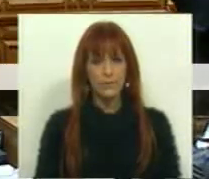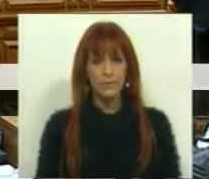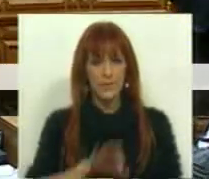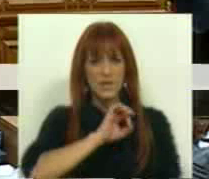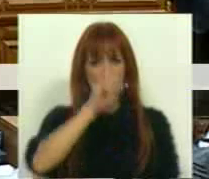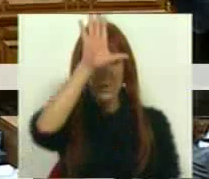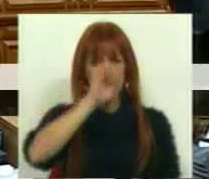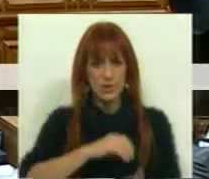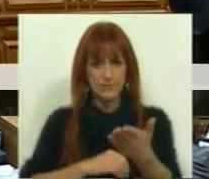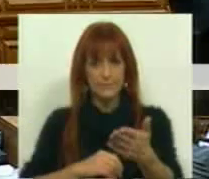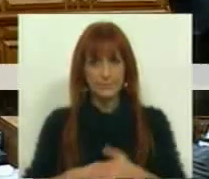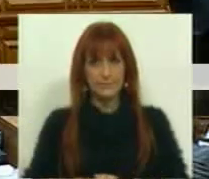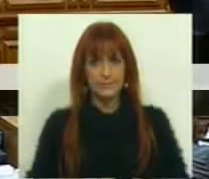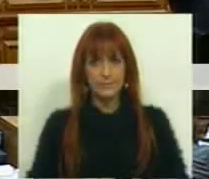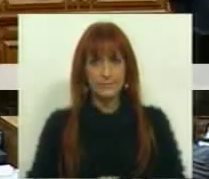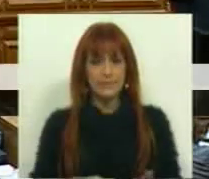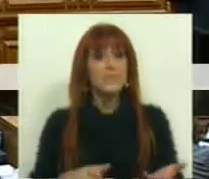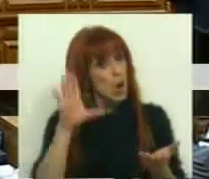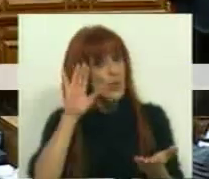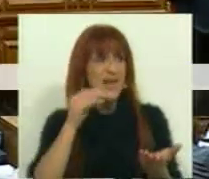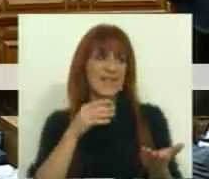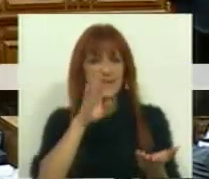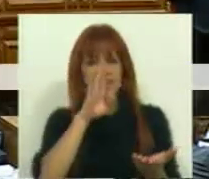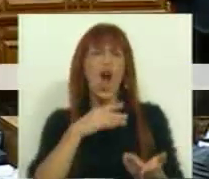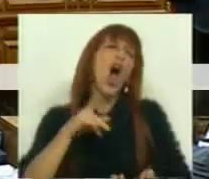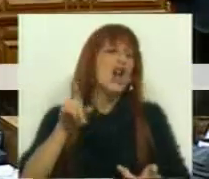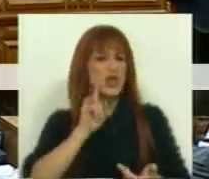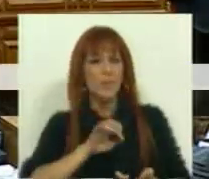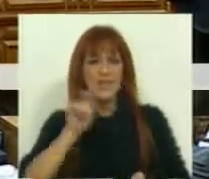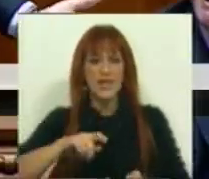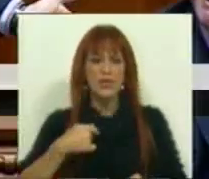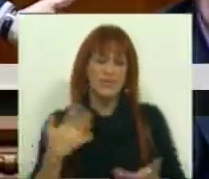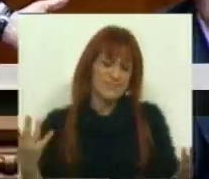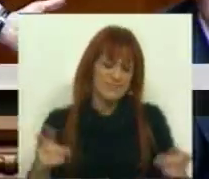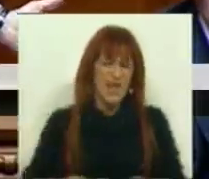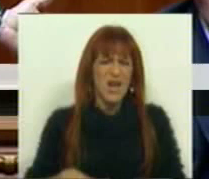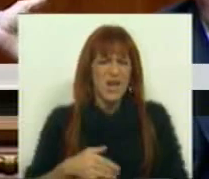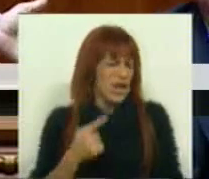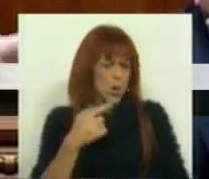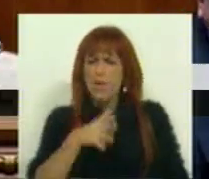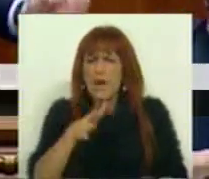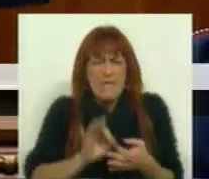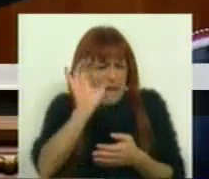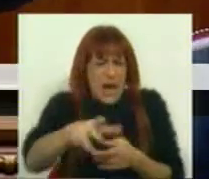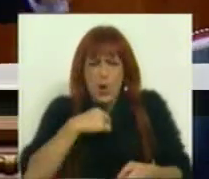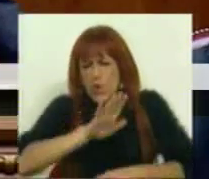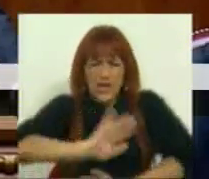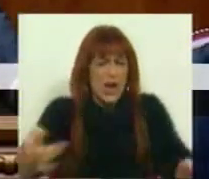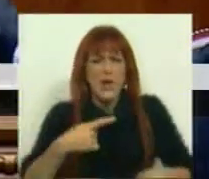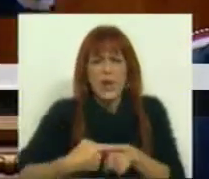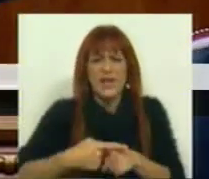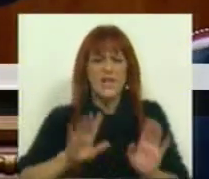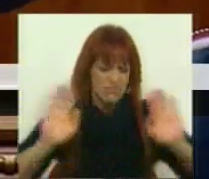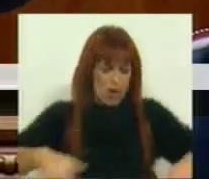Sr. Primeiro-Ministro, não sei se... Faz favor, Sr. Primeiro-Ministro. Senhora Presidente, eu temo não ter mais nada para acrescentar porque eu disse aquilo que nos